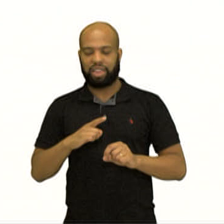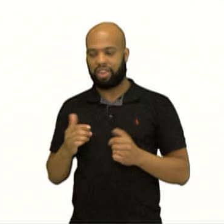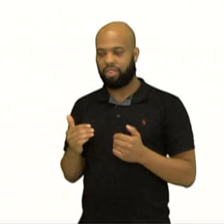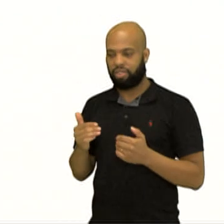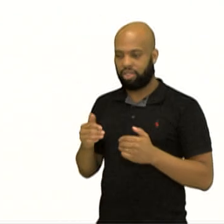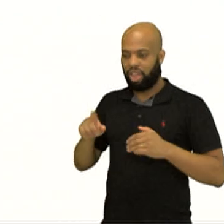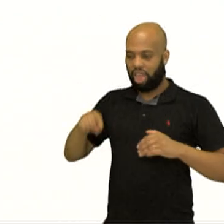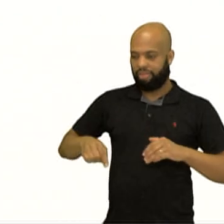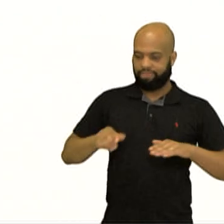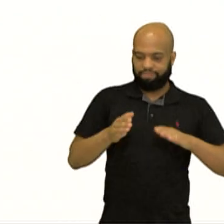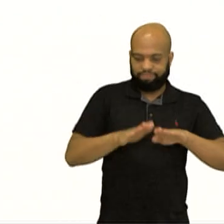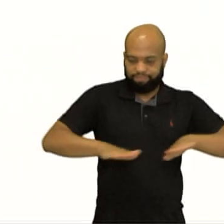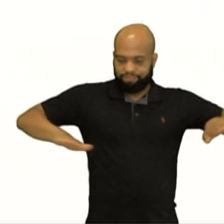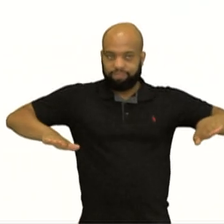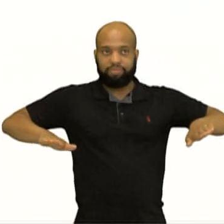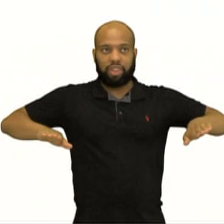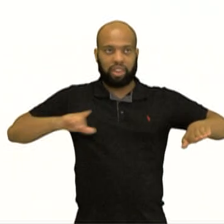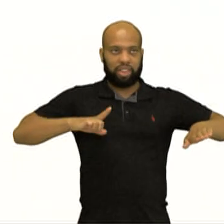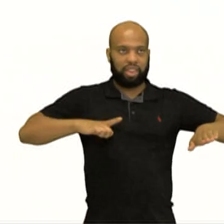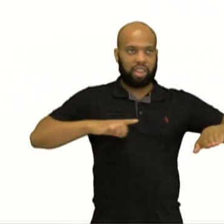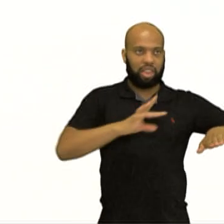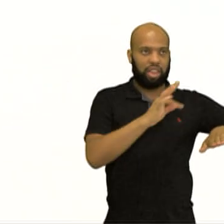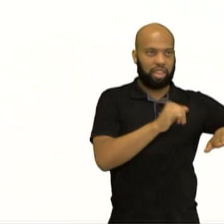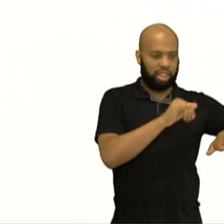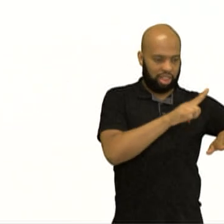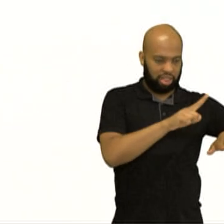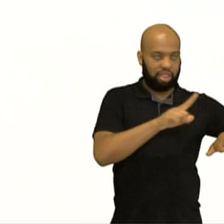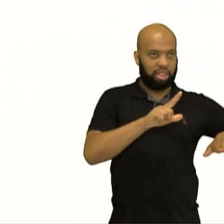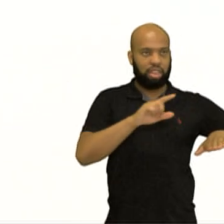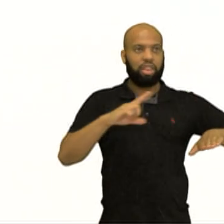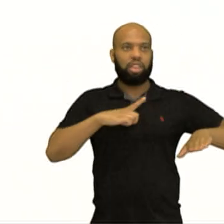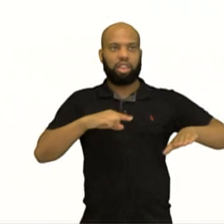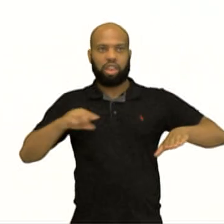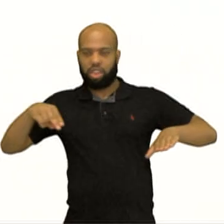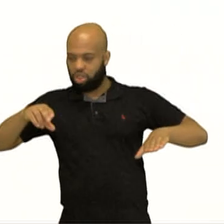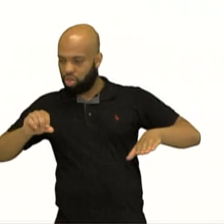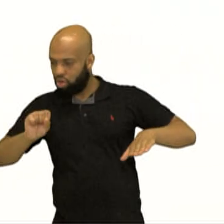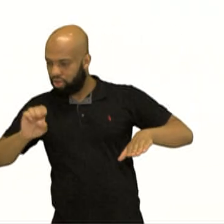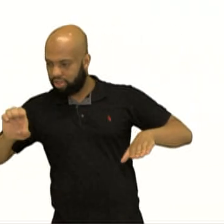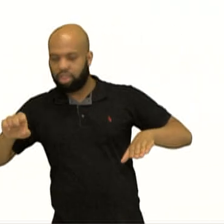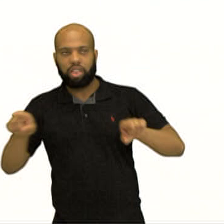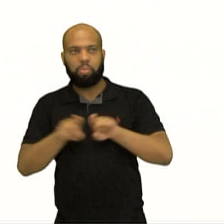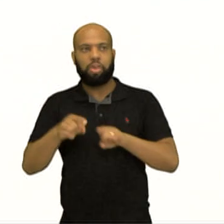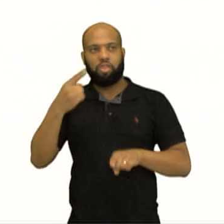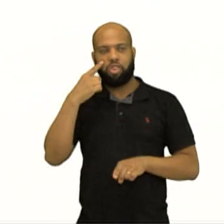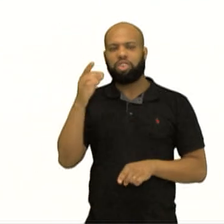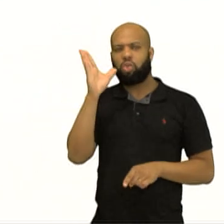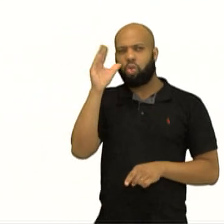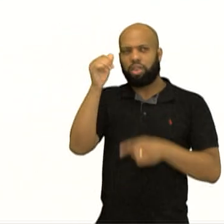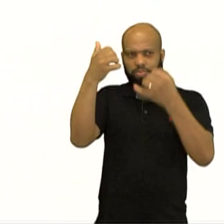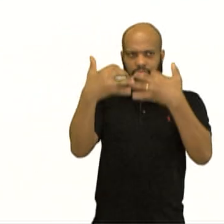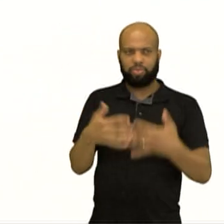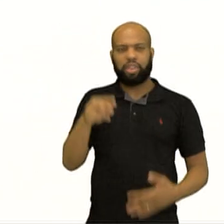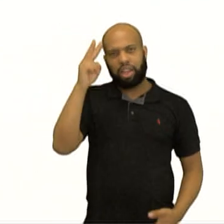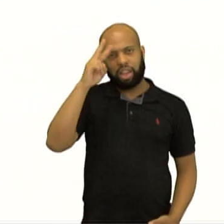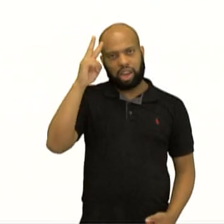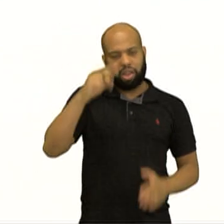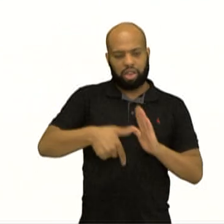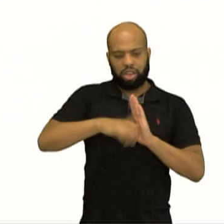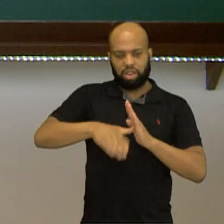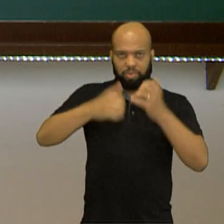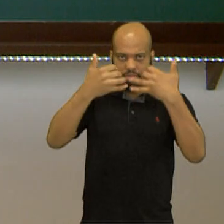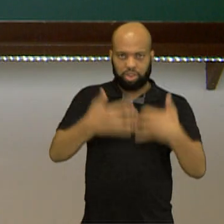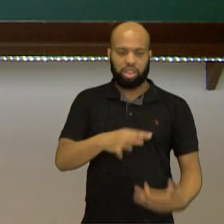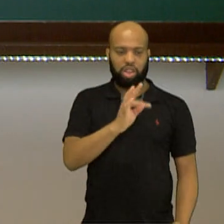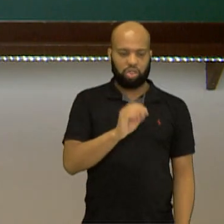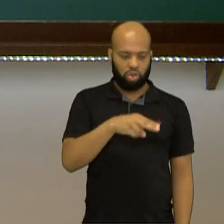a parte de trás. E voltando aqui um pouquinho, eu quero falar sobre uma curiosidade sobre esses 2 shapes aqui. Lembra que a gente falou sobre o Tony